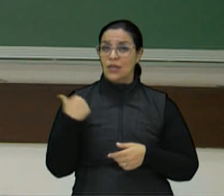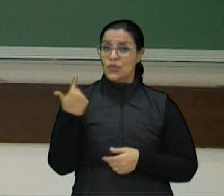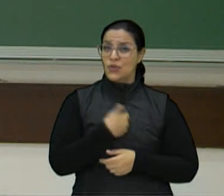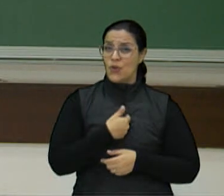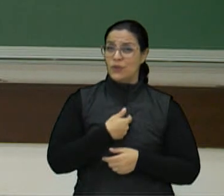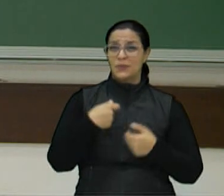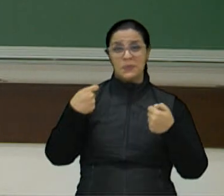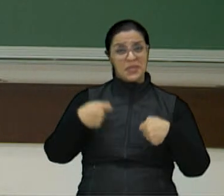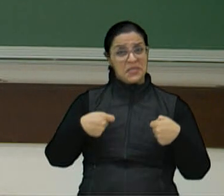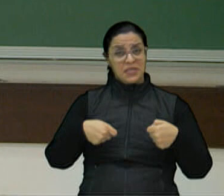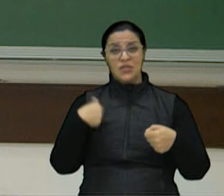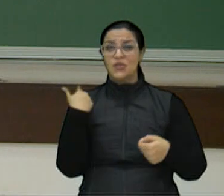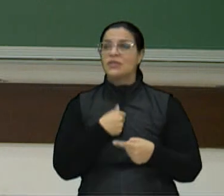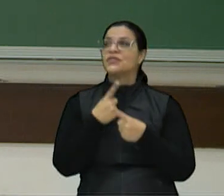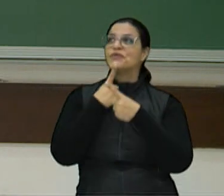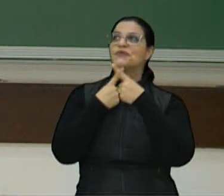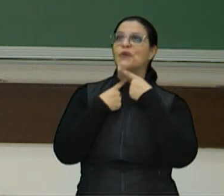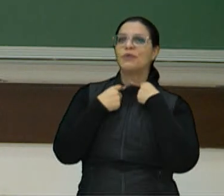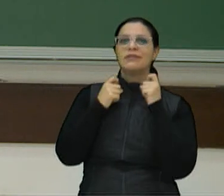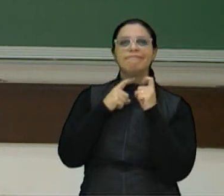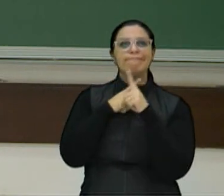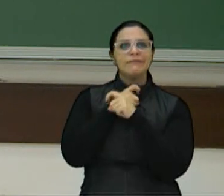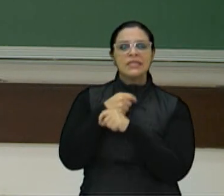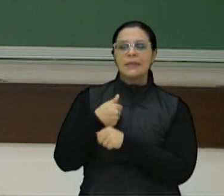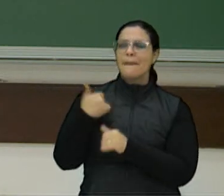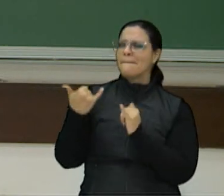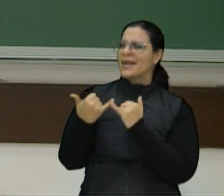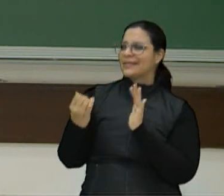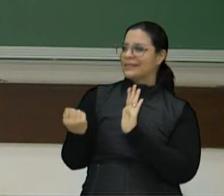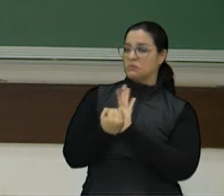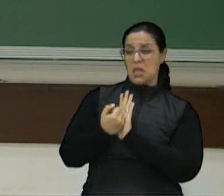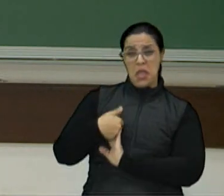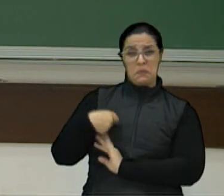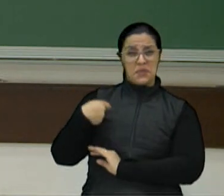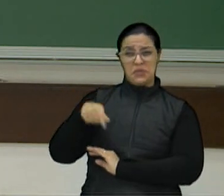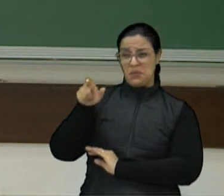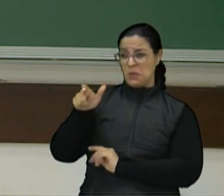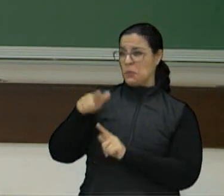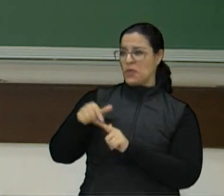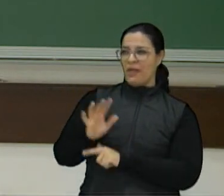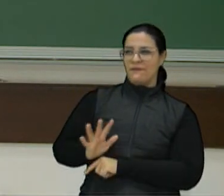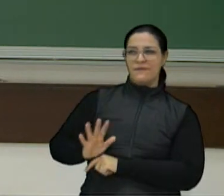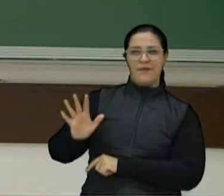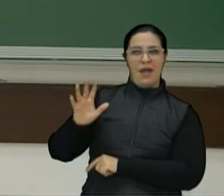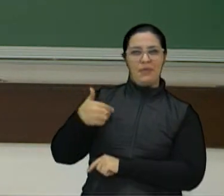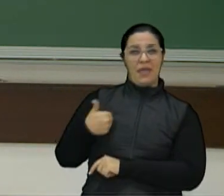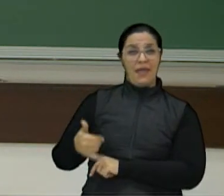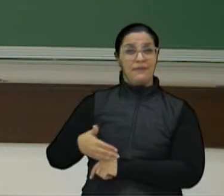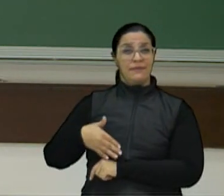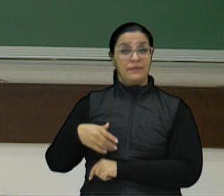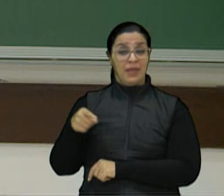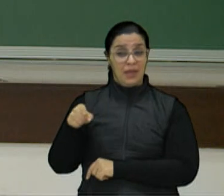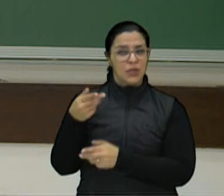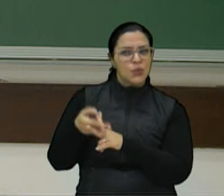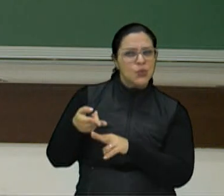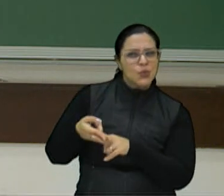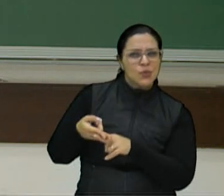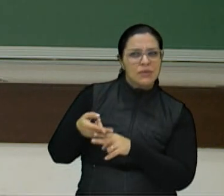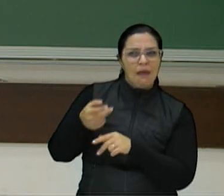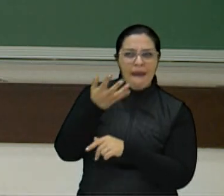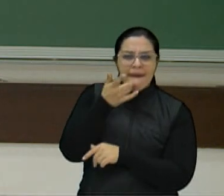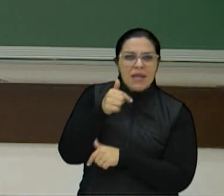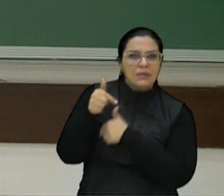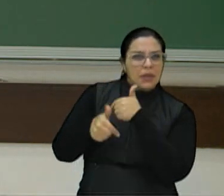nossas necessidades e os nossos desejos. Aquela questão simbólica, né? Mas você pensa, peraí, esses caras usam um trabalho infantil? Esses